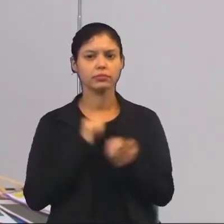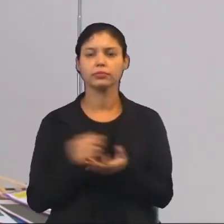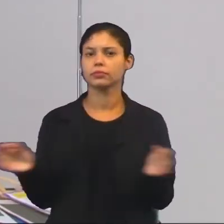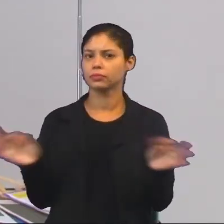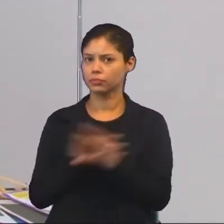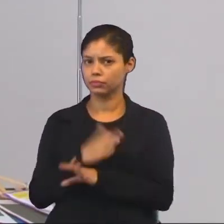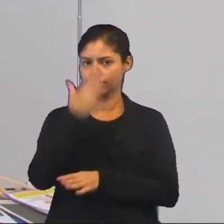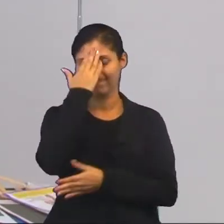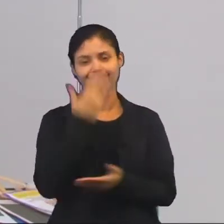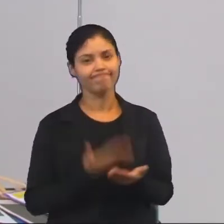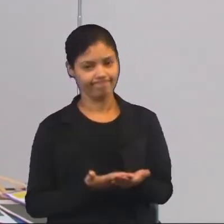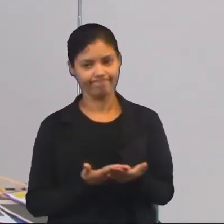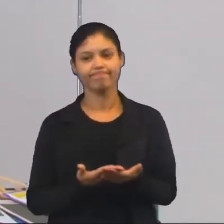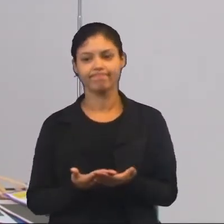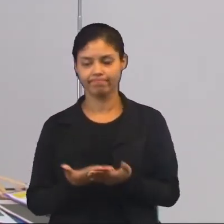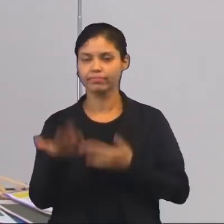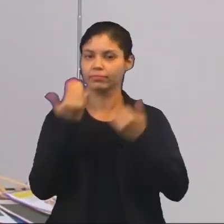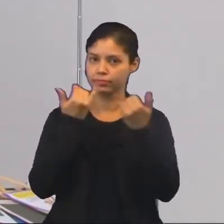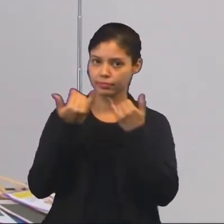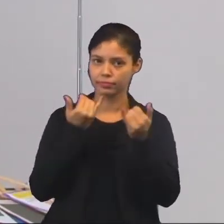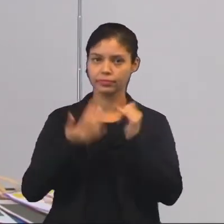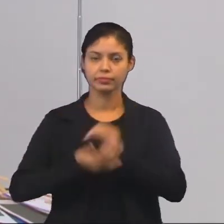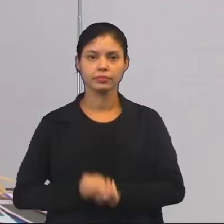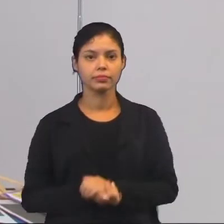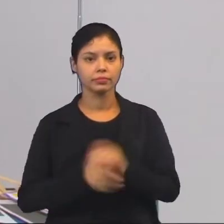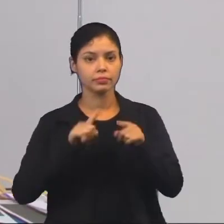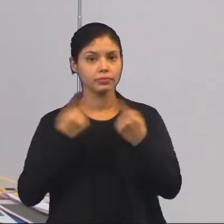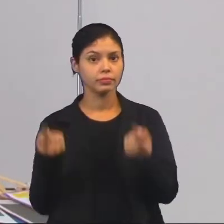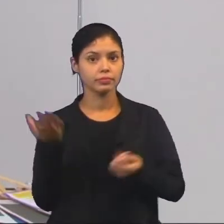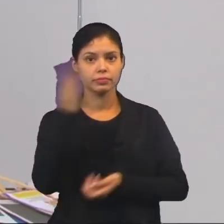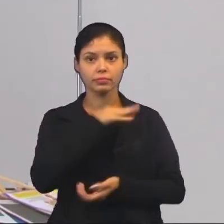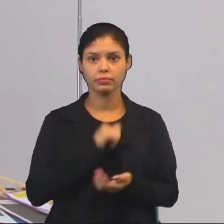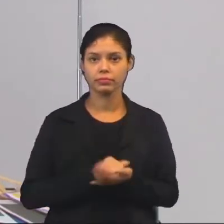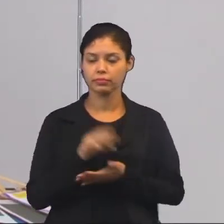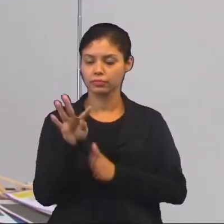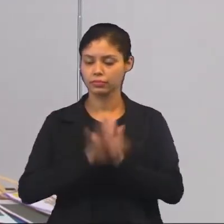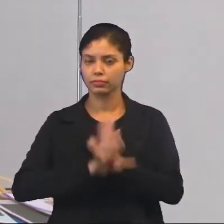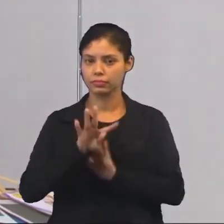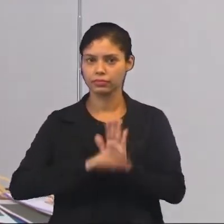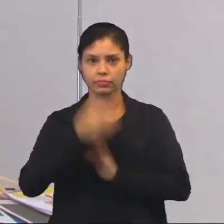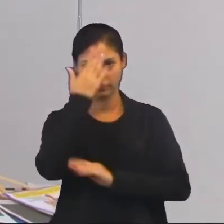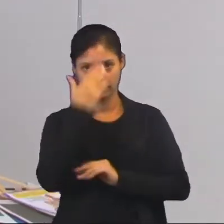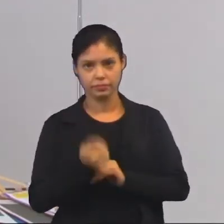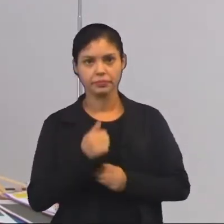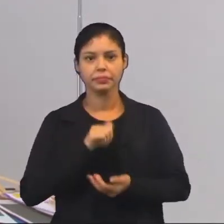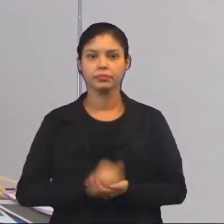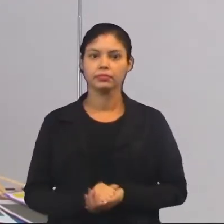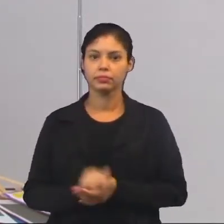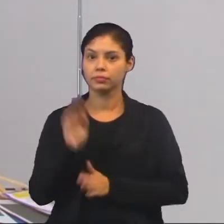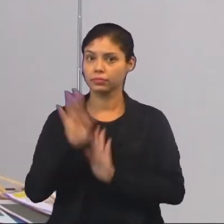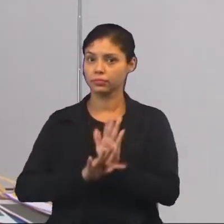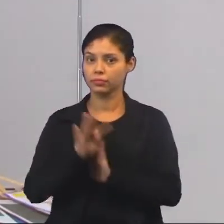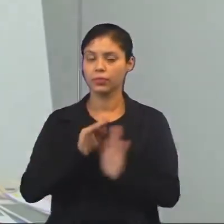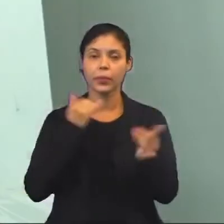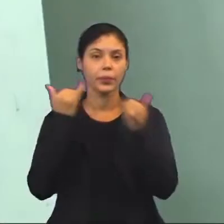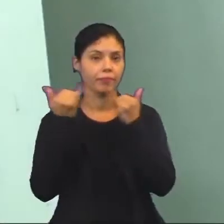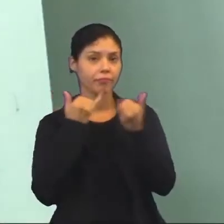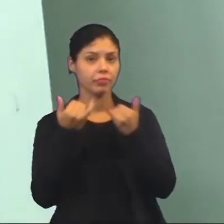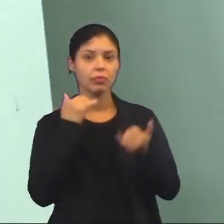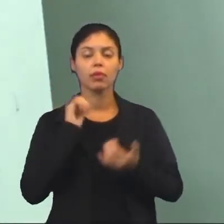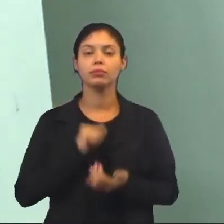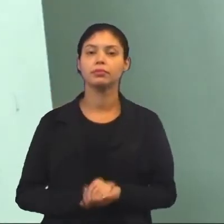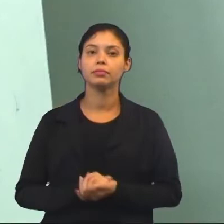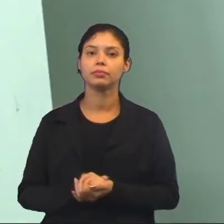nós acabamos acreditando naquelas notícias. Mas vamos lá ao nosso texto. Então, nós já sabemos que este texto é uma